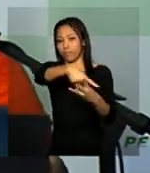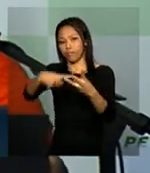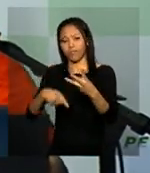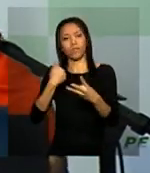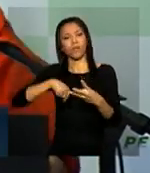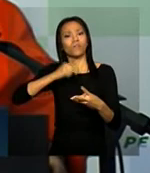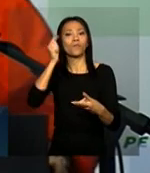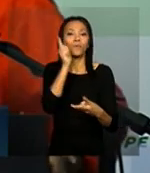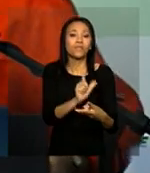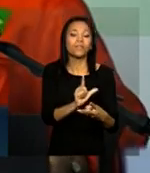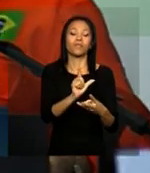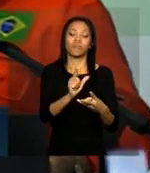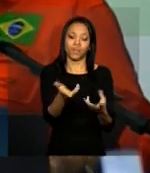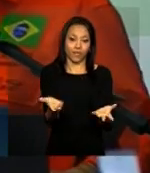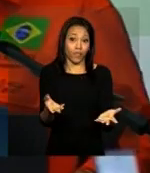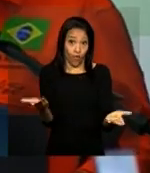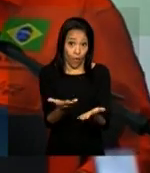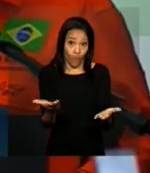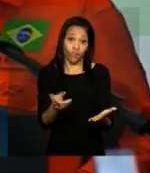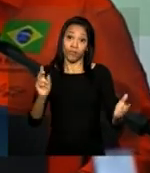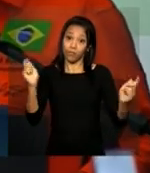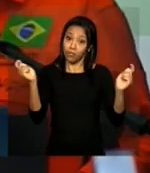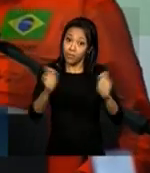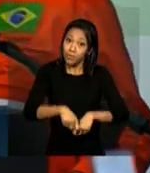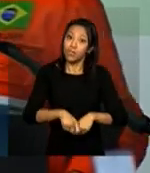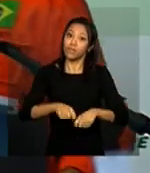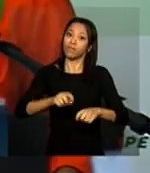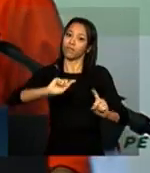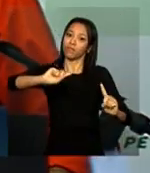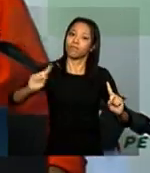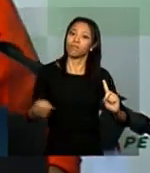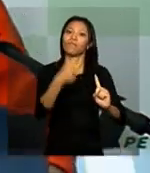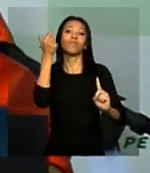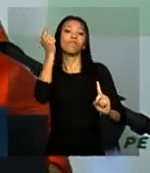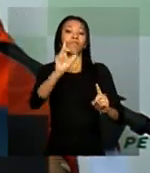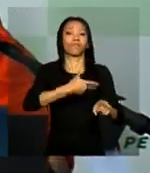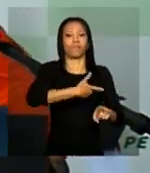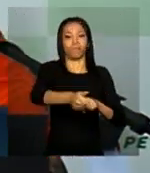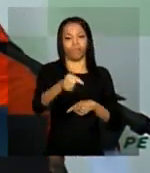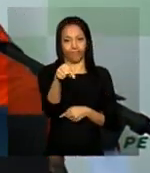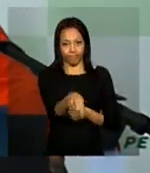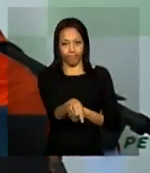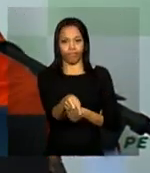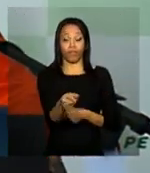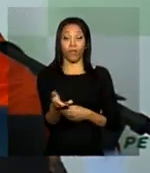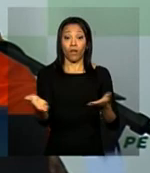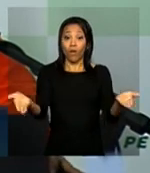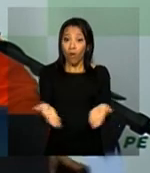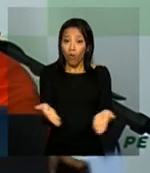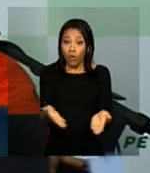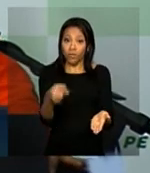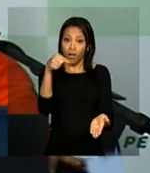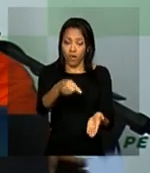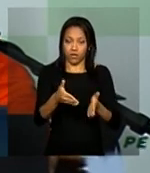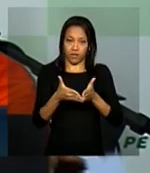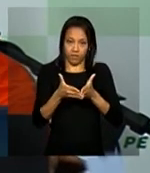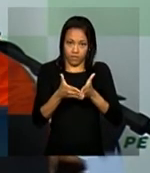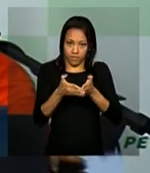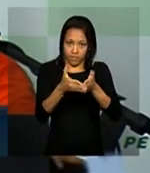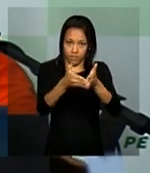que a gente realizasse esse desafio. Hoje, essa plataforma possui